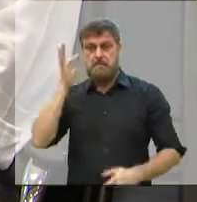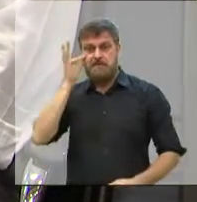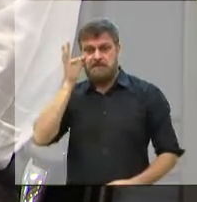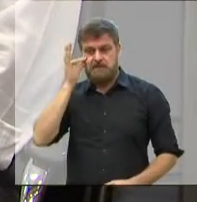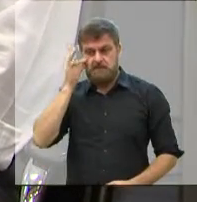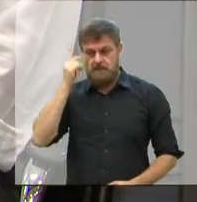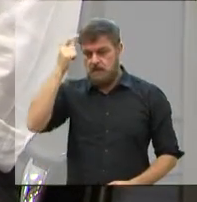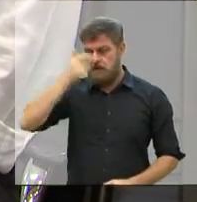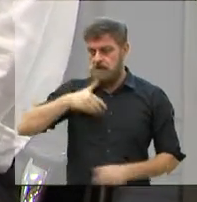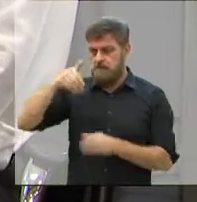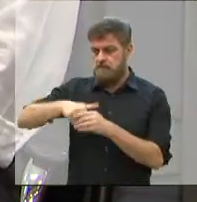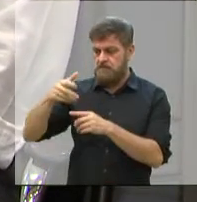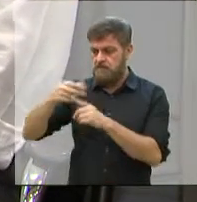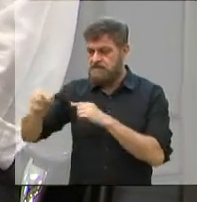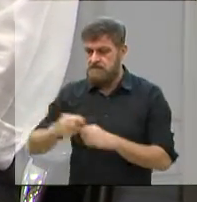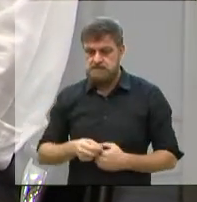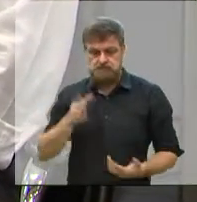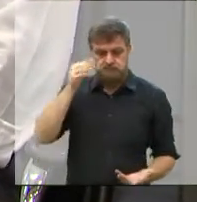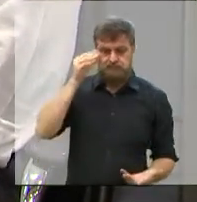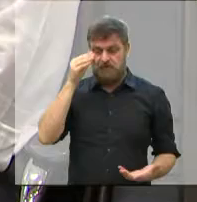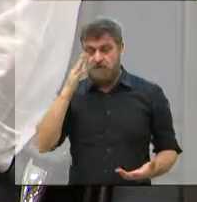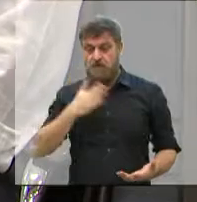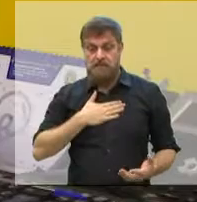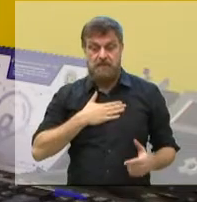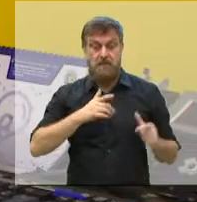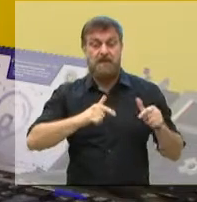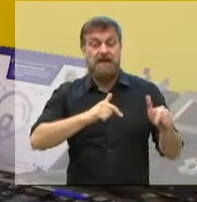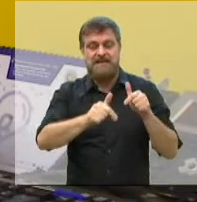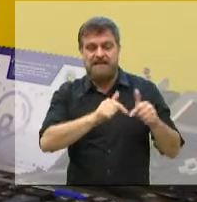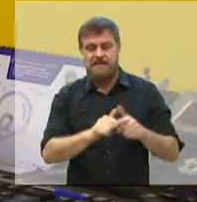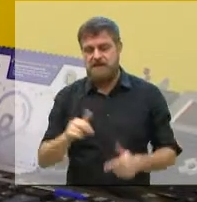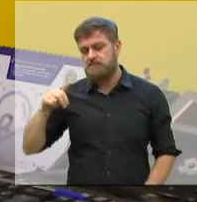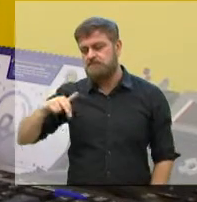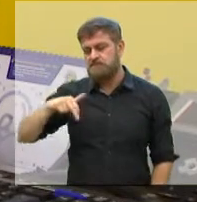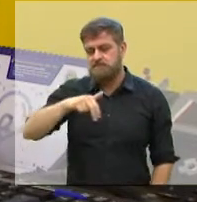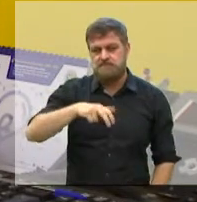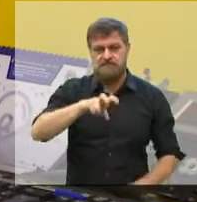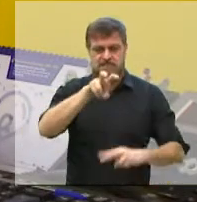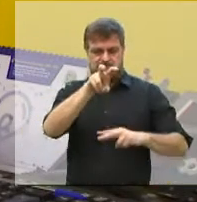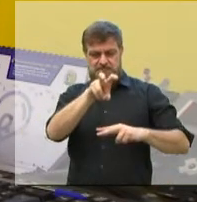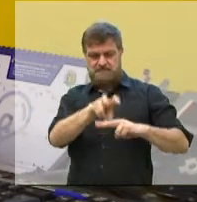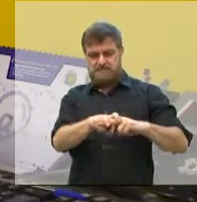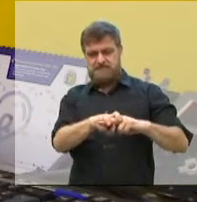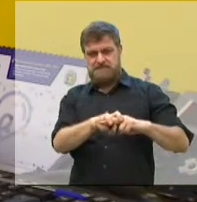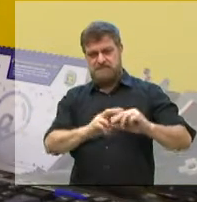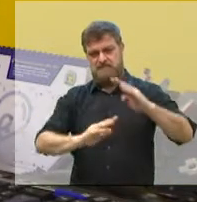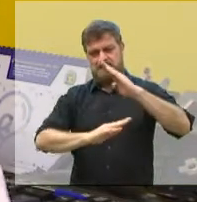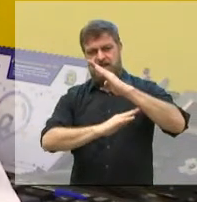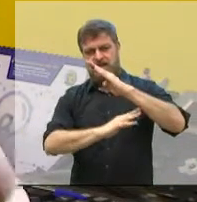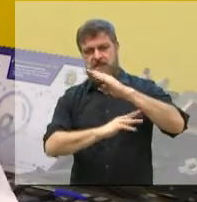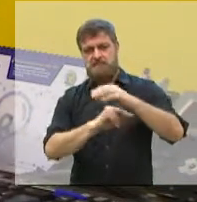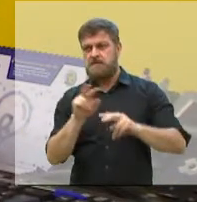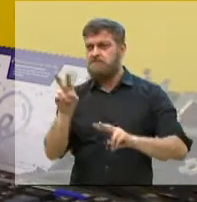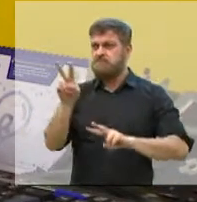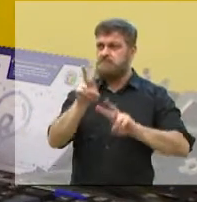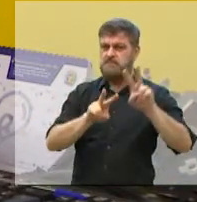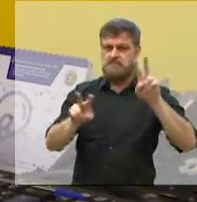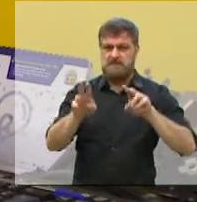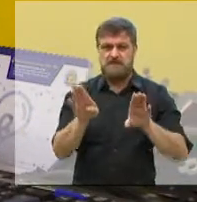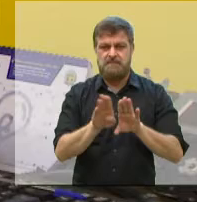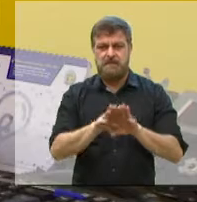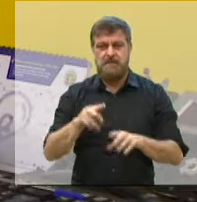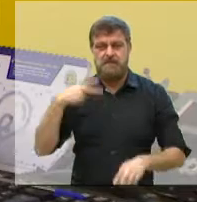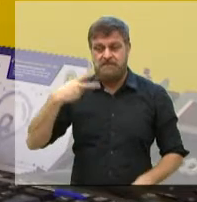ganhei a eleição, falei, pô, preciso conhecer onde que eu vou trabalhar, né? Aí sentei aqui no plenário, aí o Thiago Ferrara